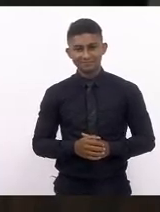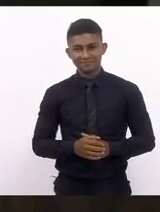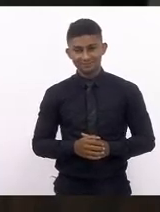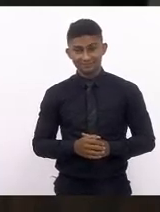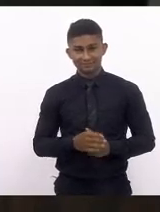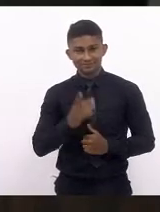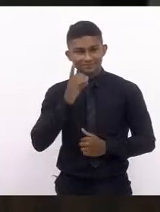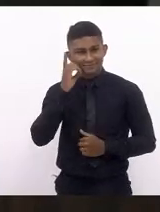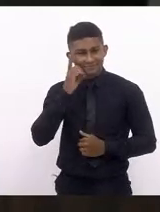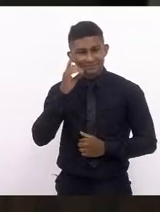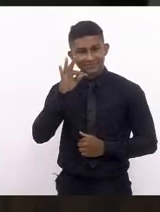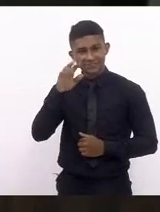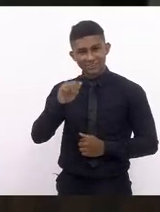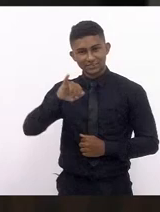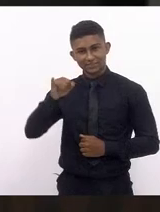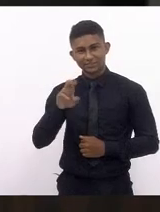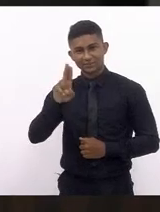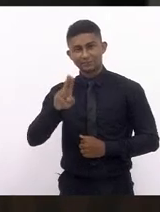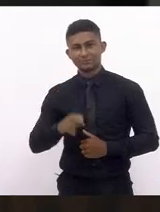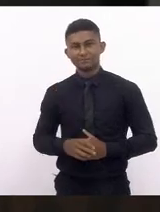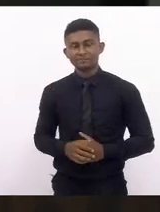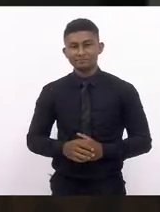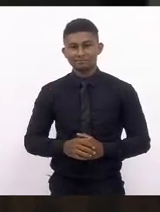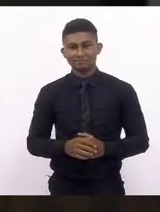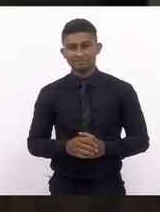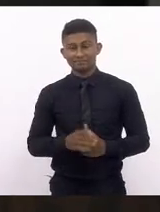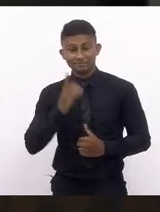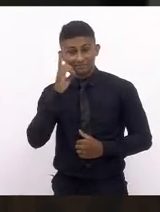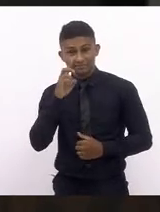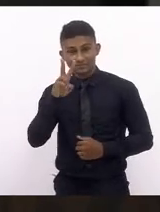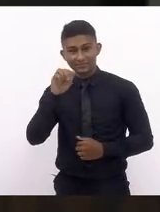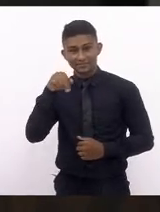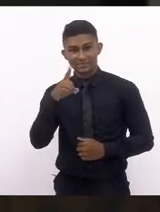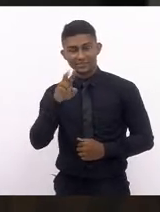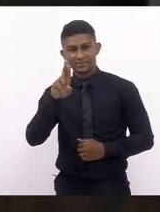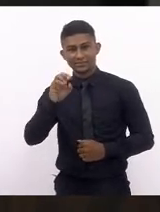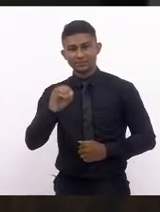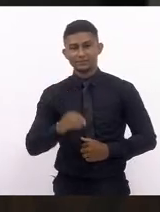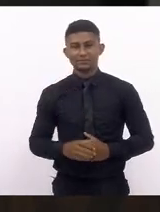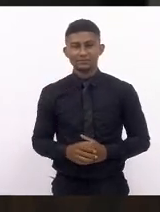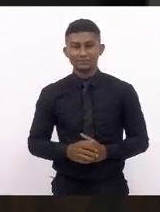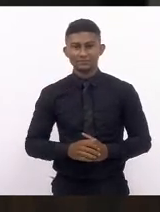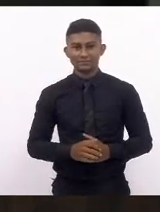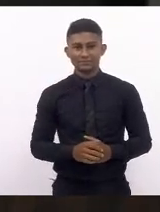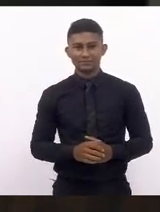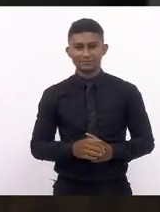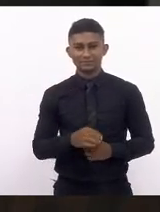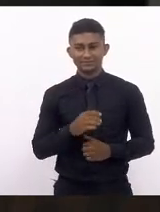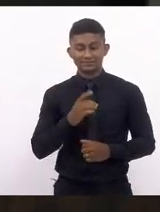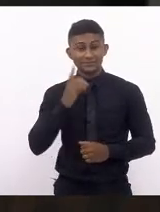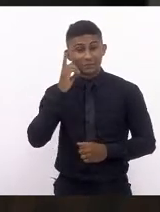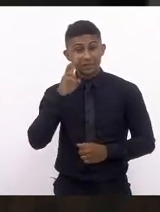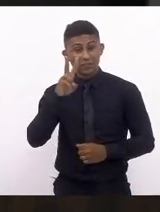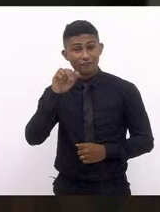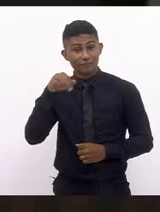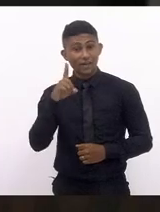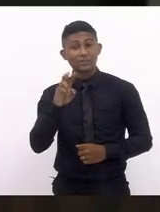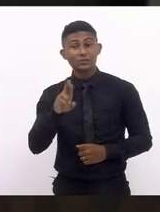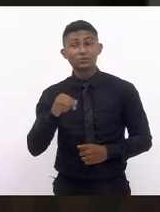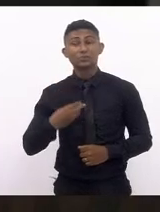o resultado da tia Ju tá do Vando família tá do Vandro